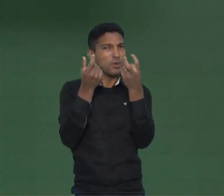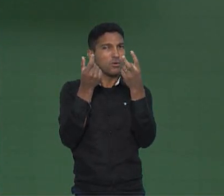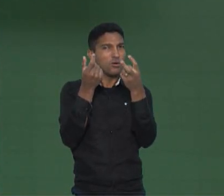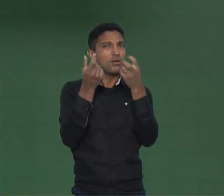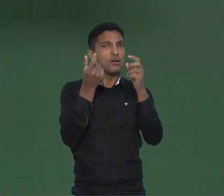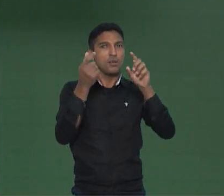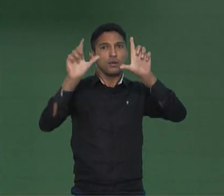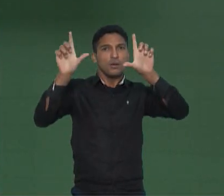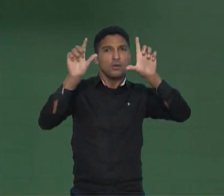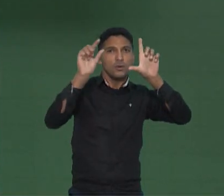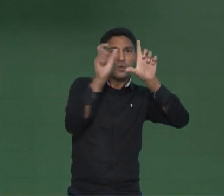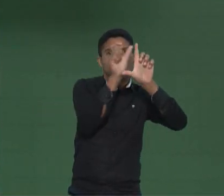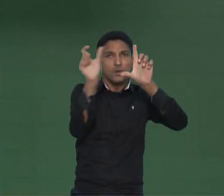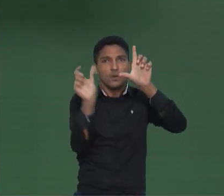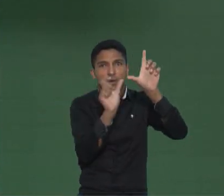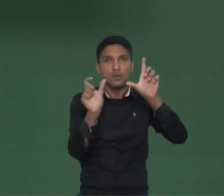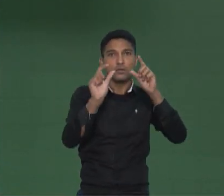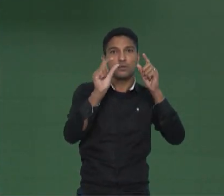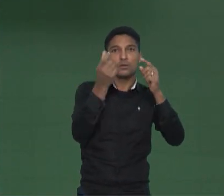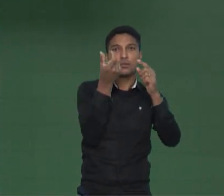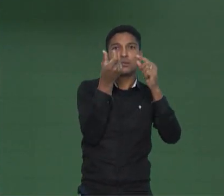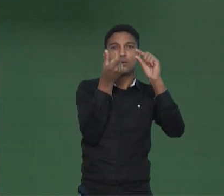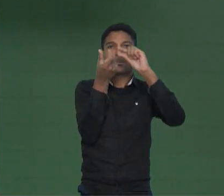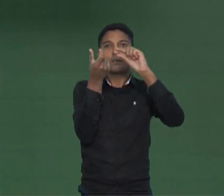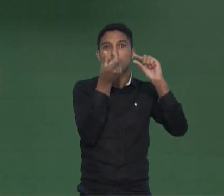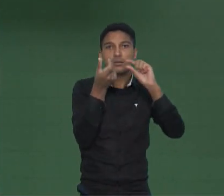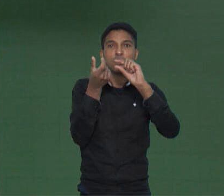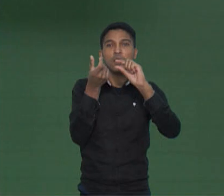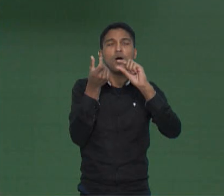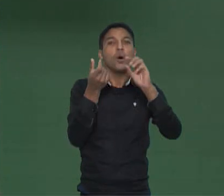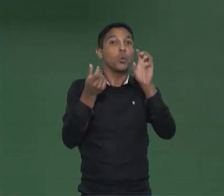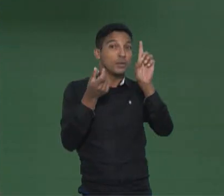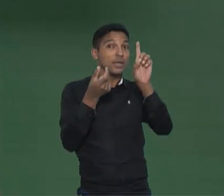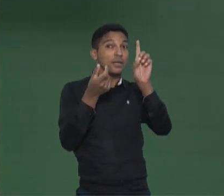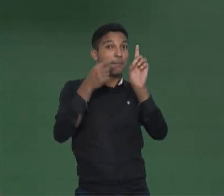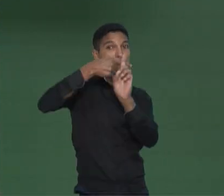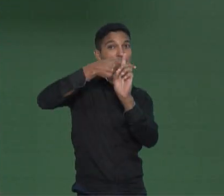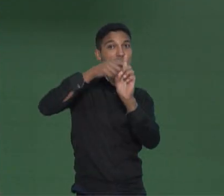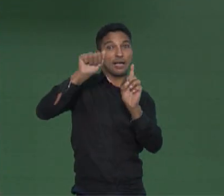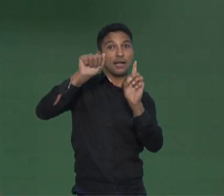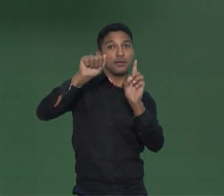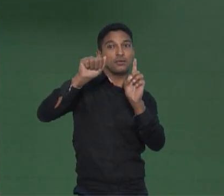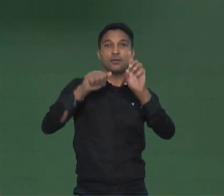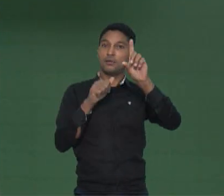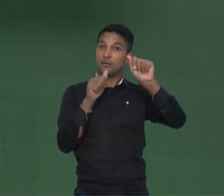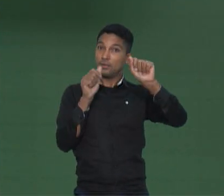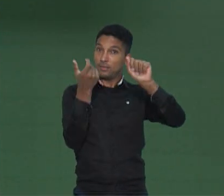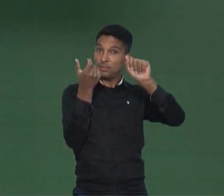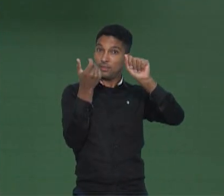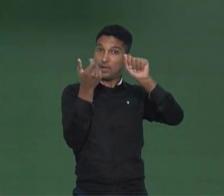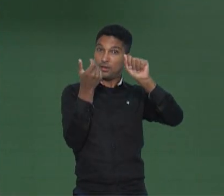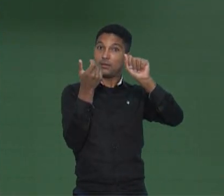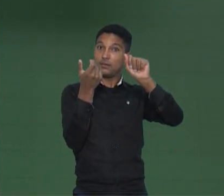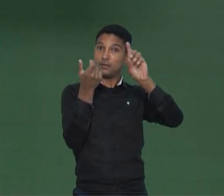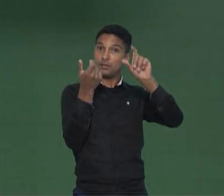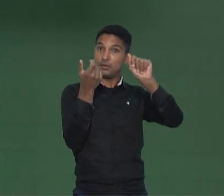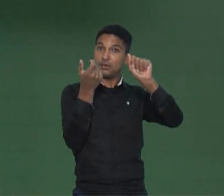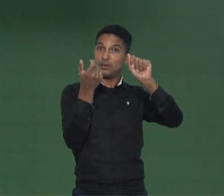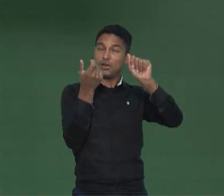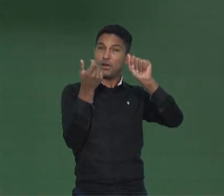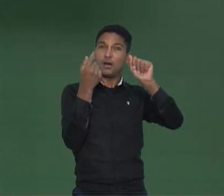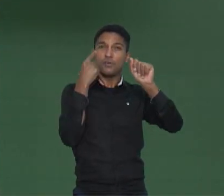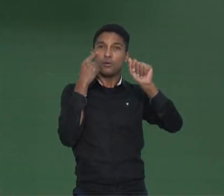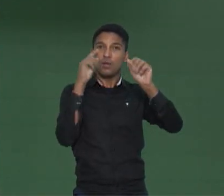Letra A, número 3. O meio ambiente pertence a todos. O verbo pertencer exigiu a